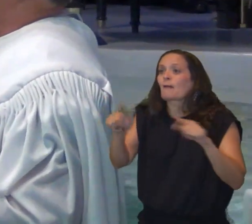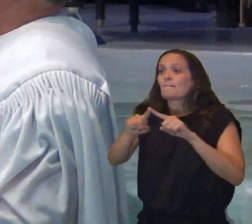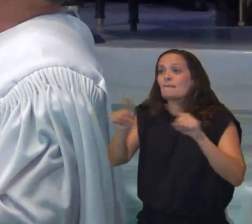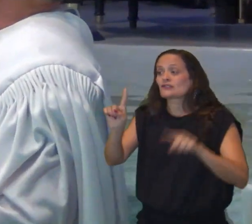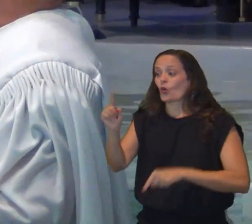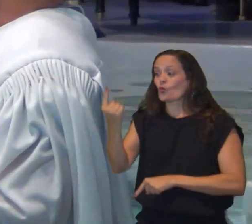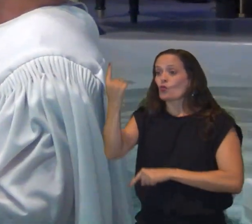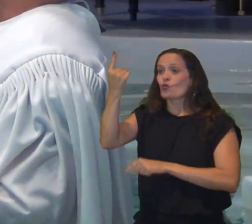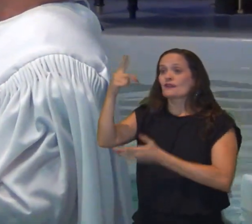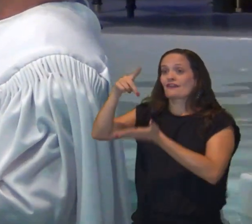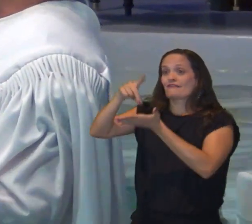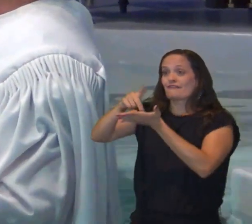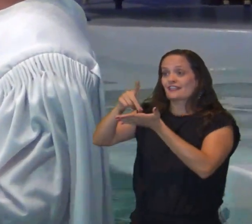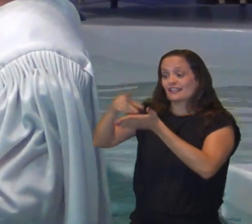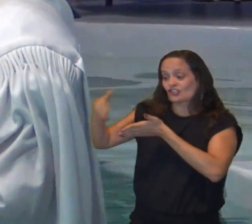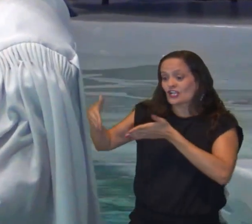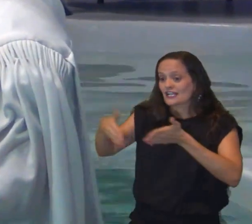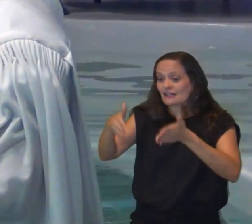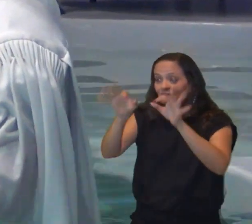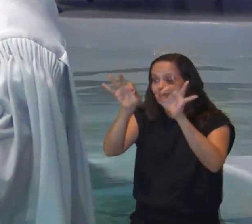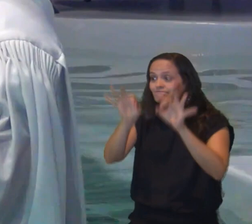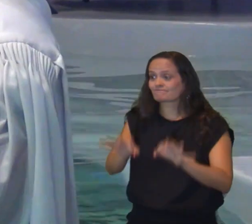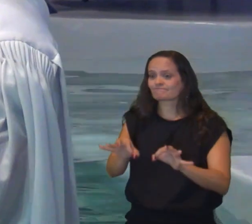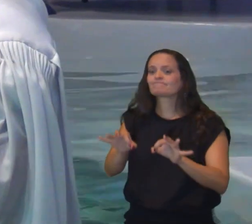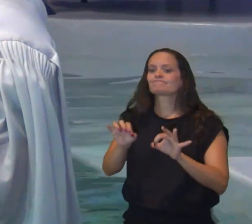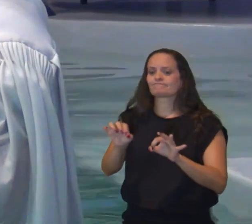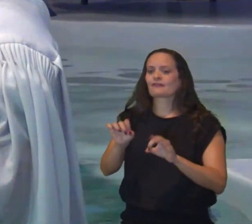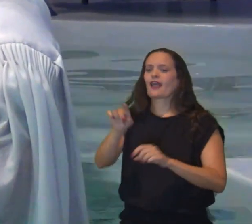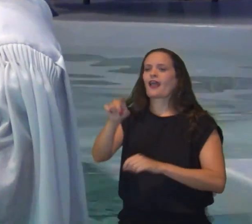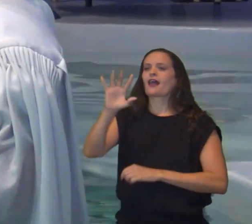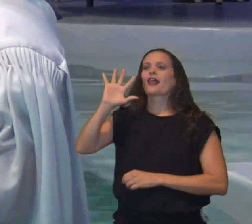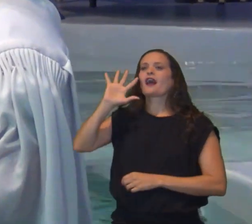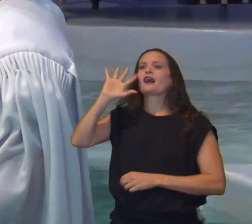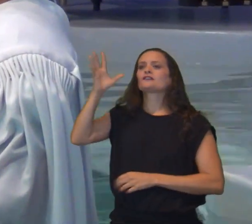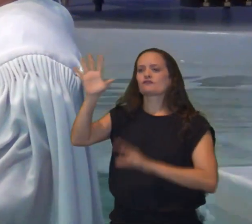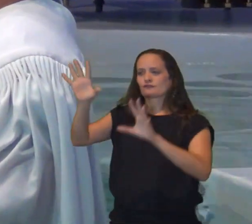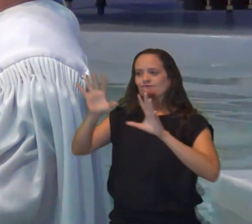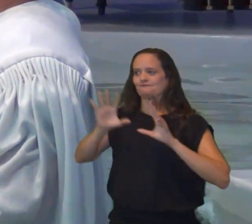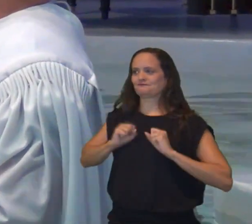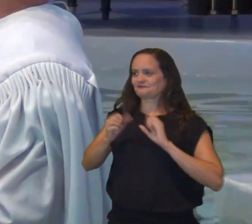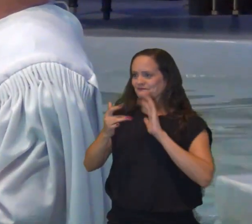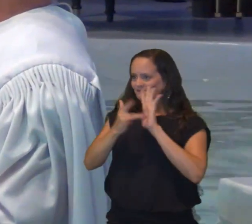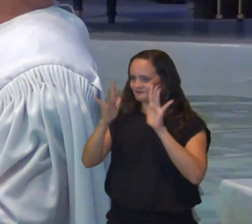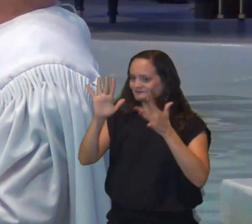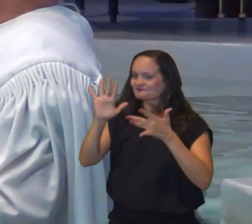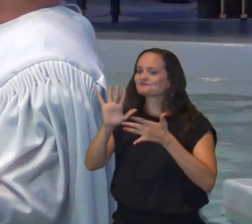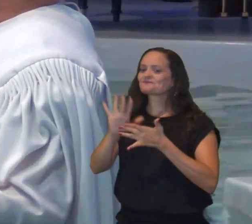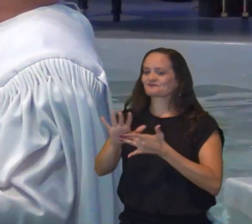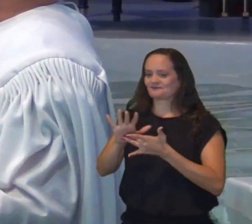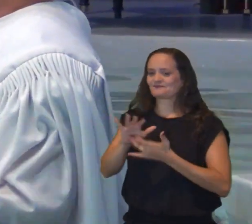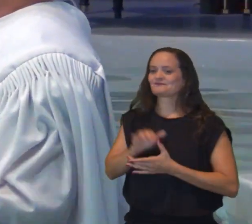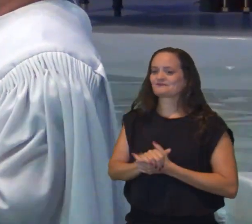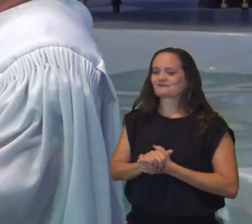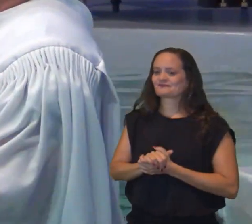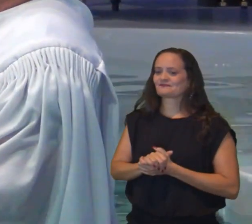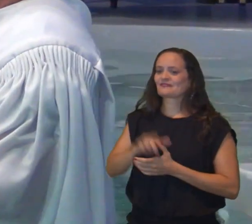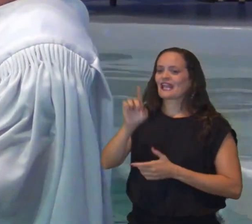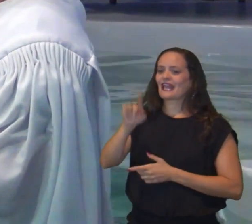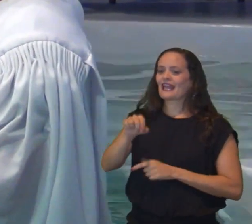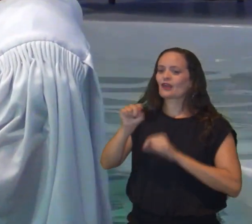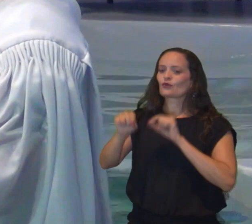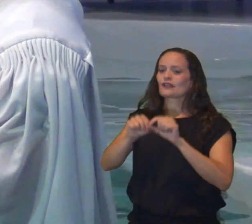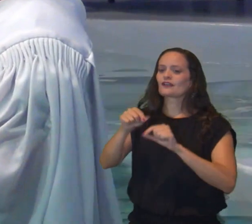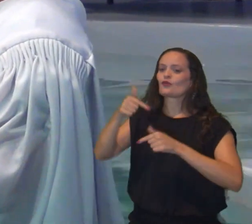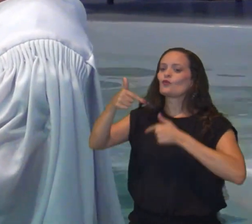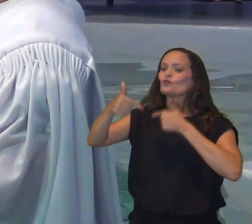única vida. E por isso, ela tomou a sua decisão de se entregar e de ser batizada. Ela é fruto do trabalho de alguns irmãos